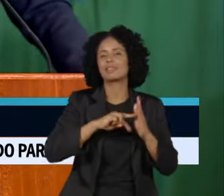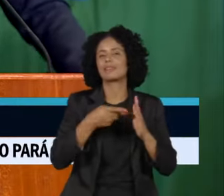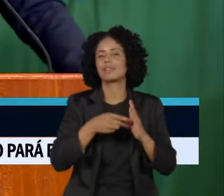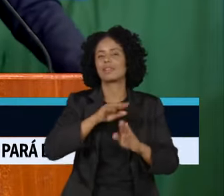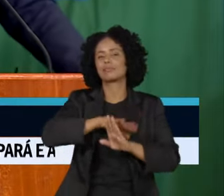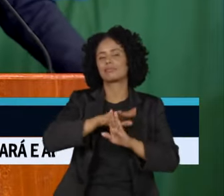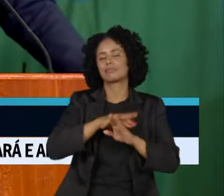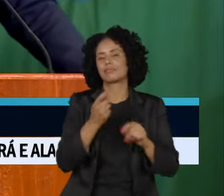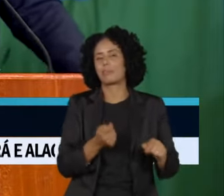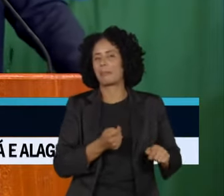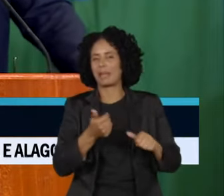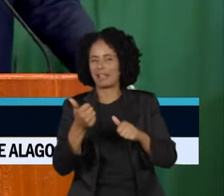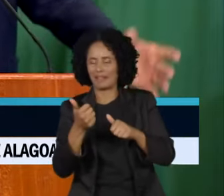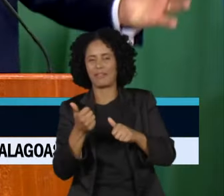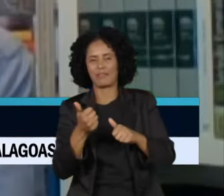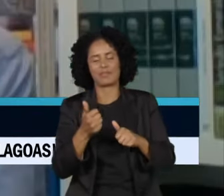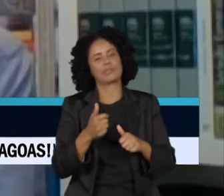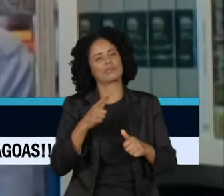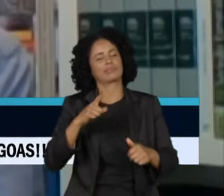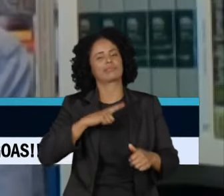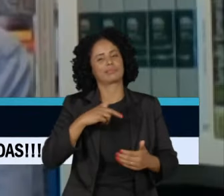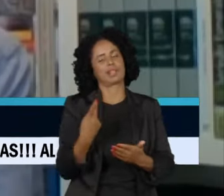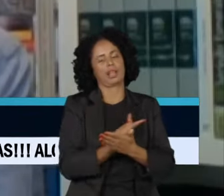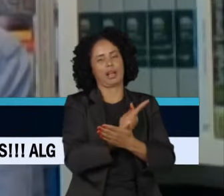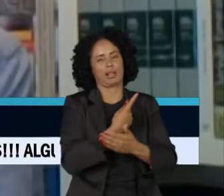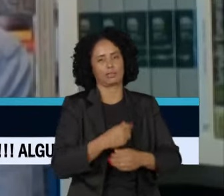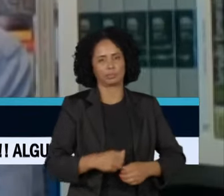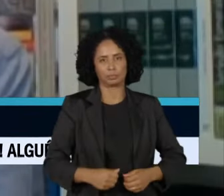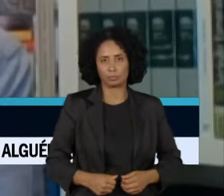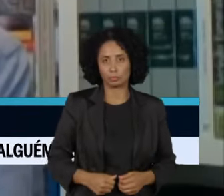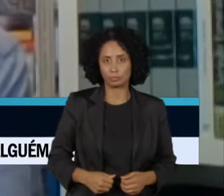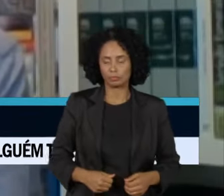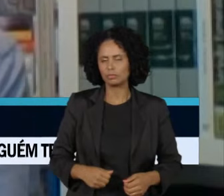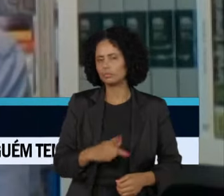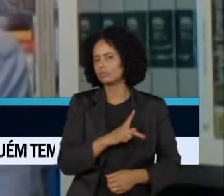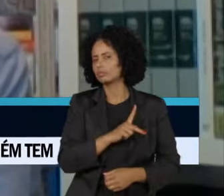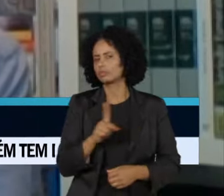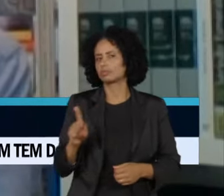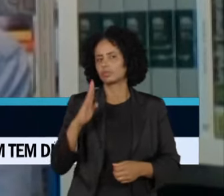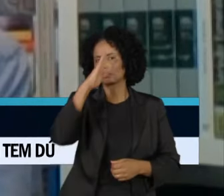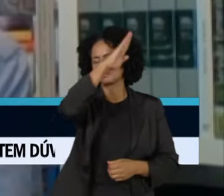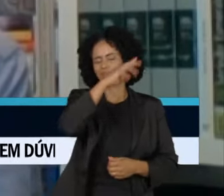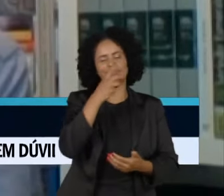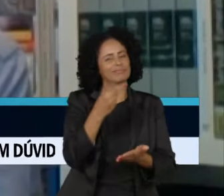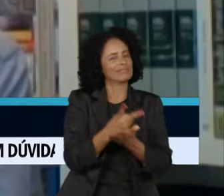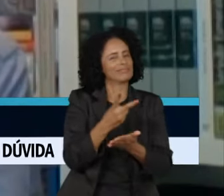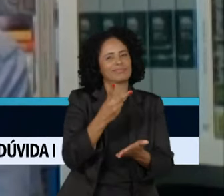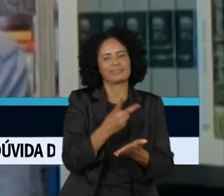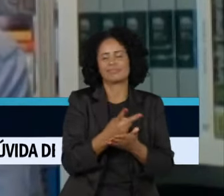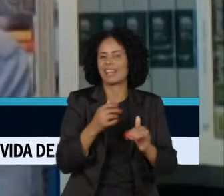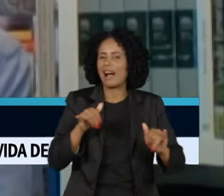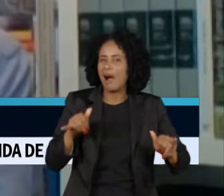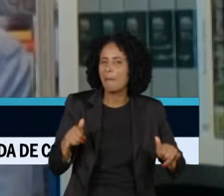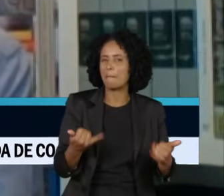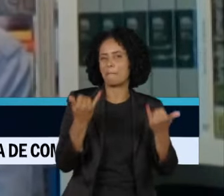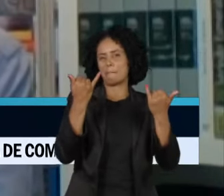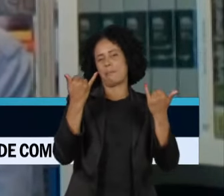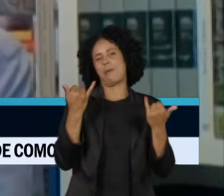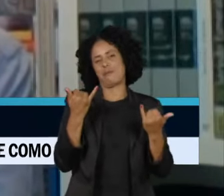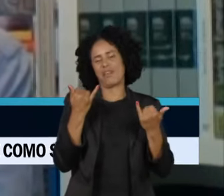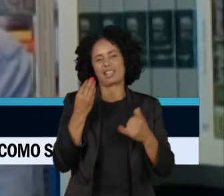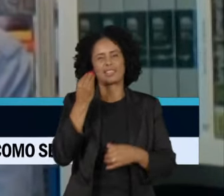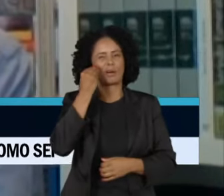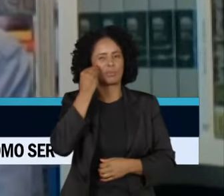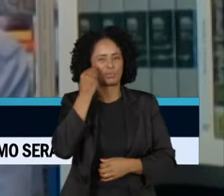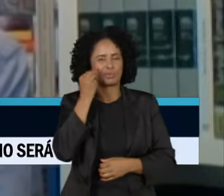e juristas, uma ação ilegal. O governo Bolsonaro sempre misturou a coisa pública com a coisa privada, né? Nós sabemos